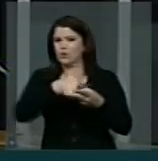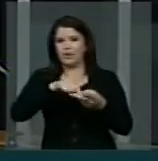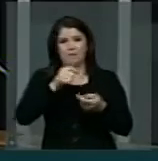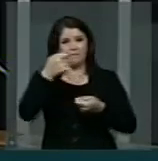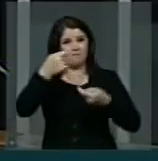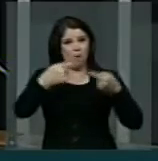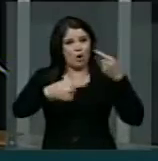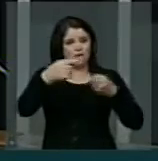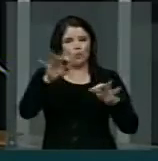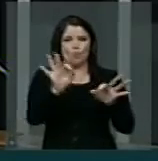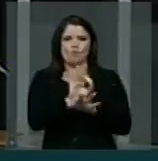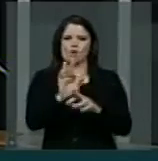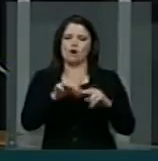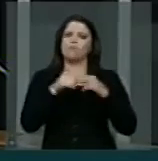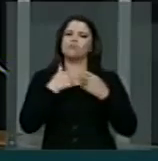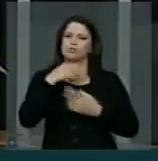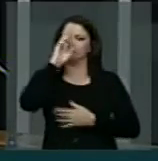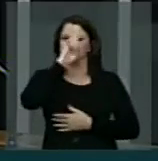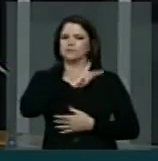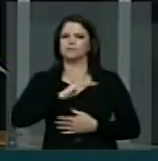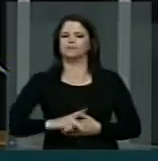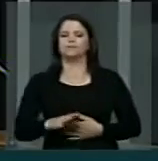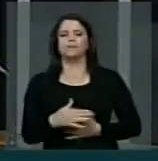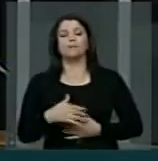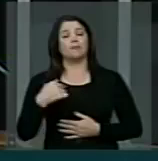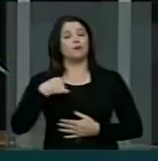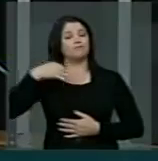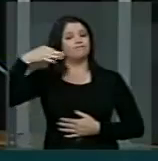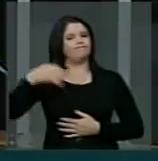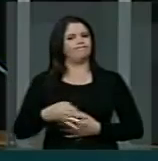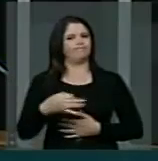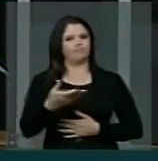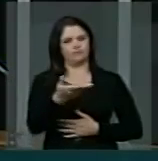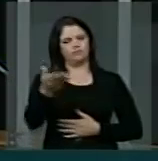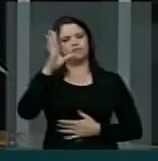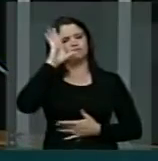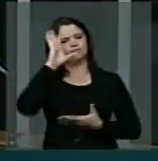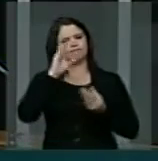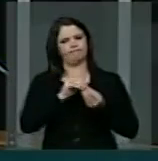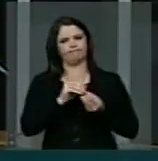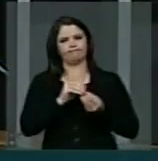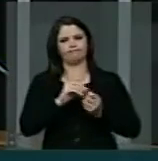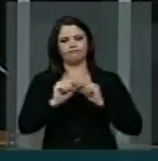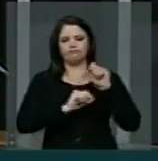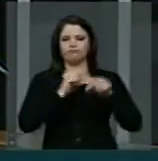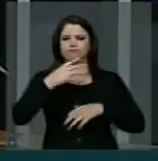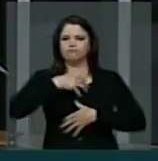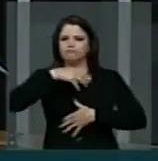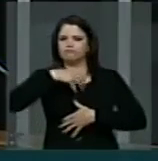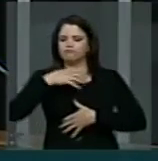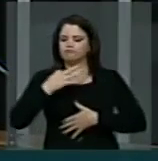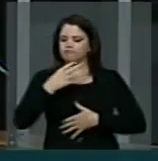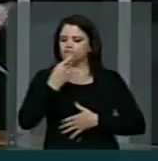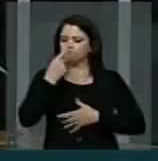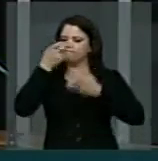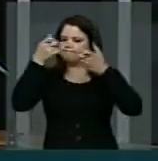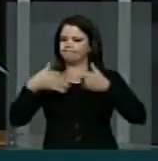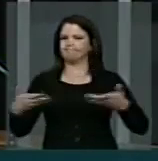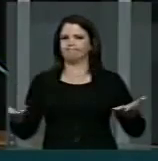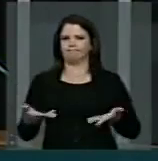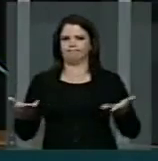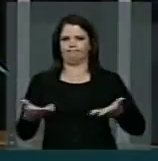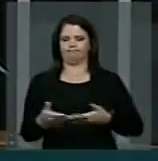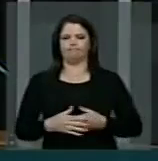política. Senhor presidente, eu tenho certeza que o senhor compreende esse sentimento que eu transmito agora